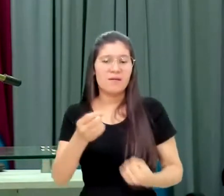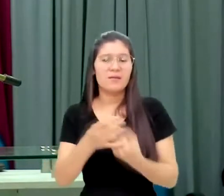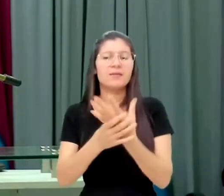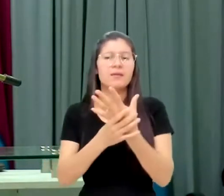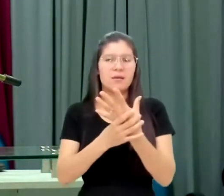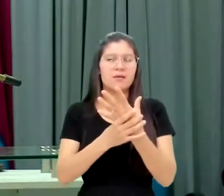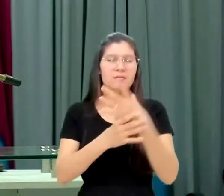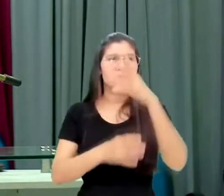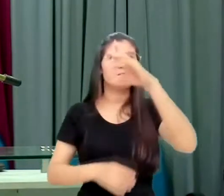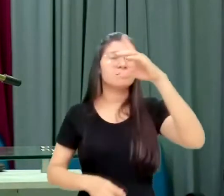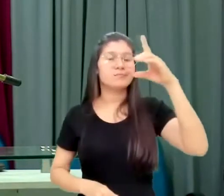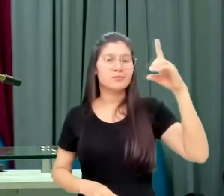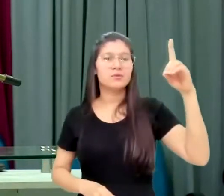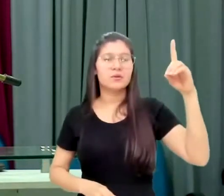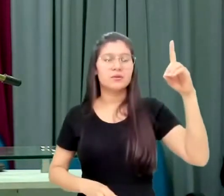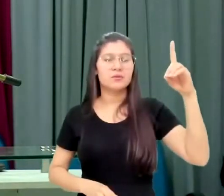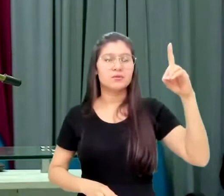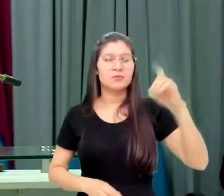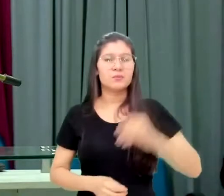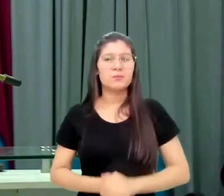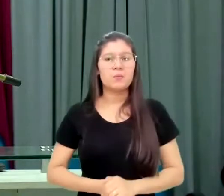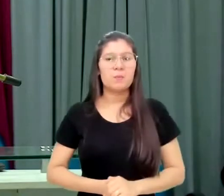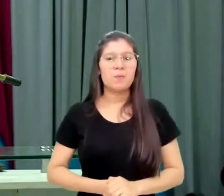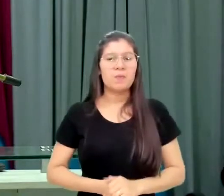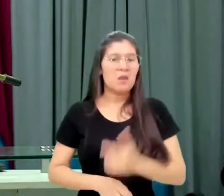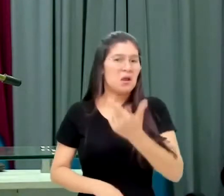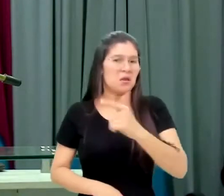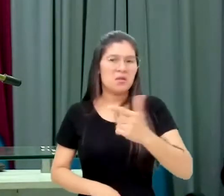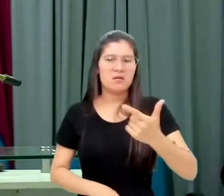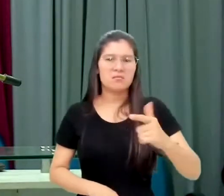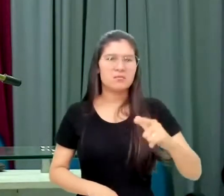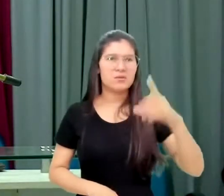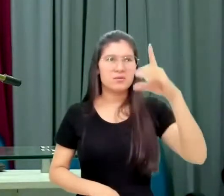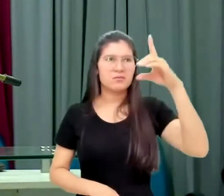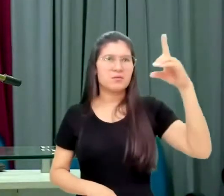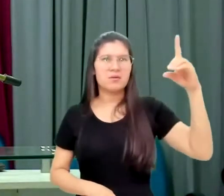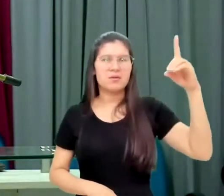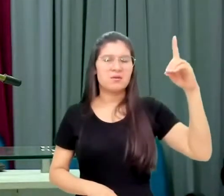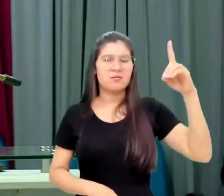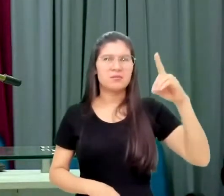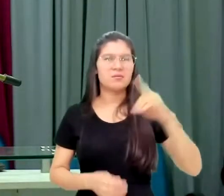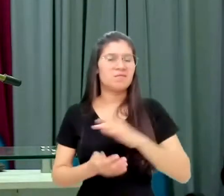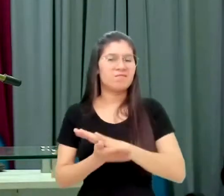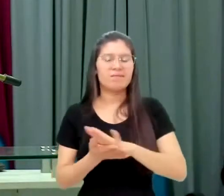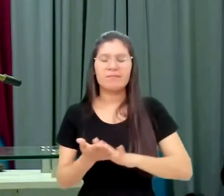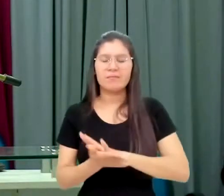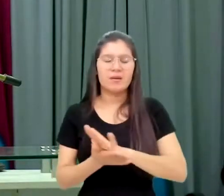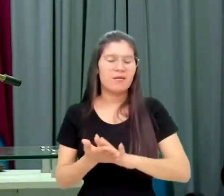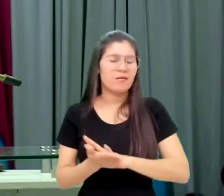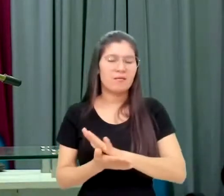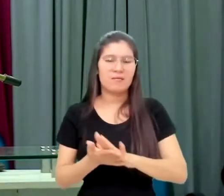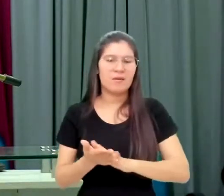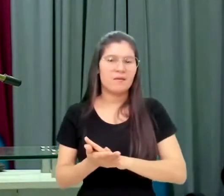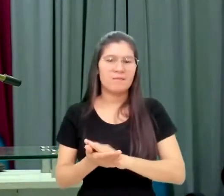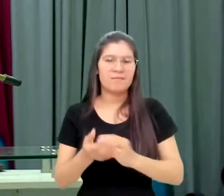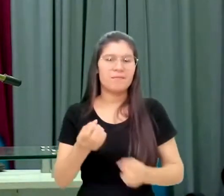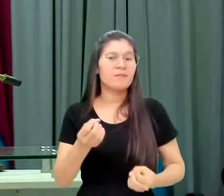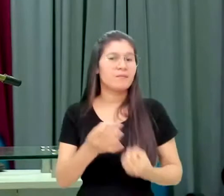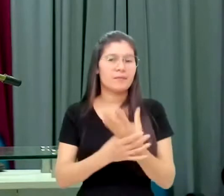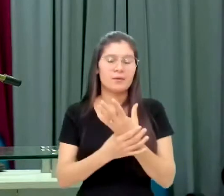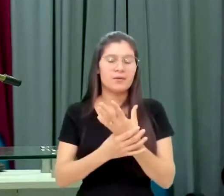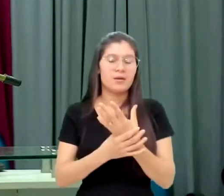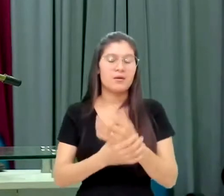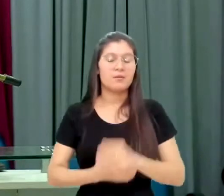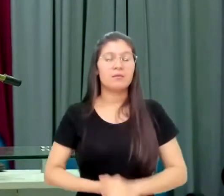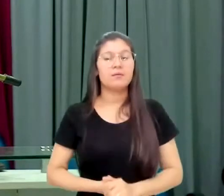foi feito se fez. Aleluia. Jesus é o centro, Jesus